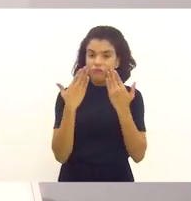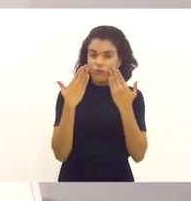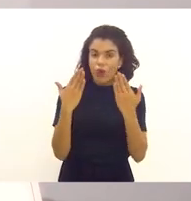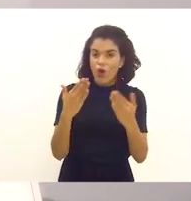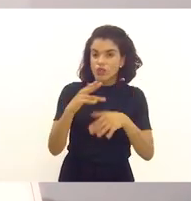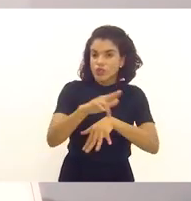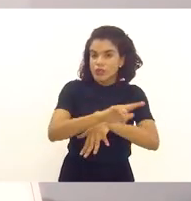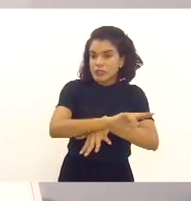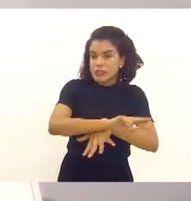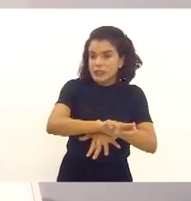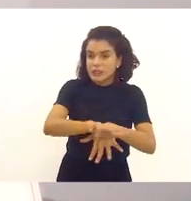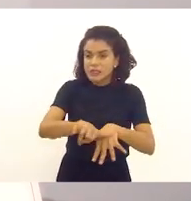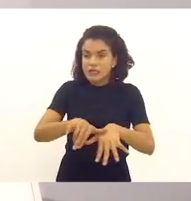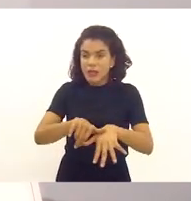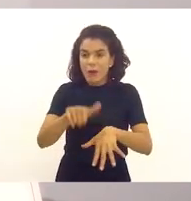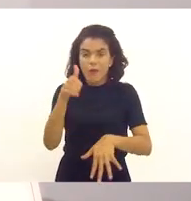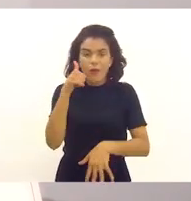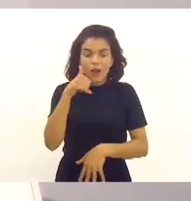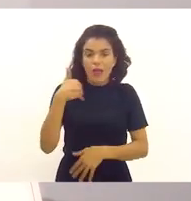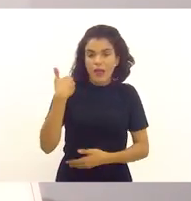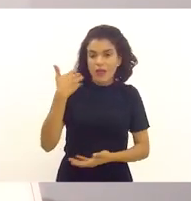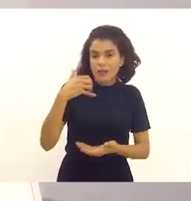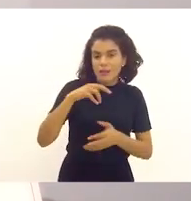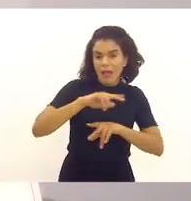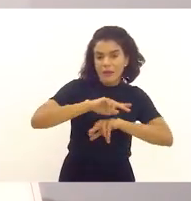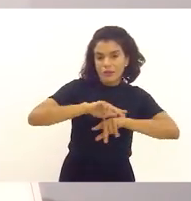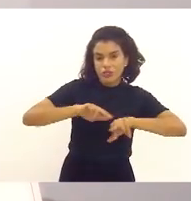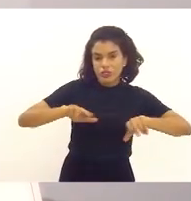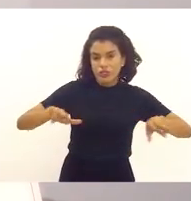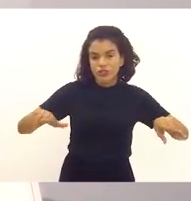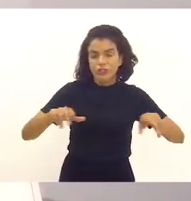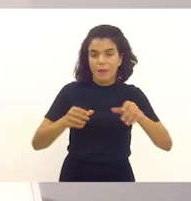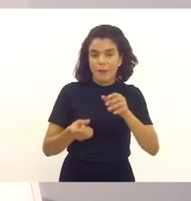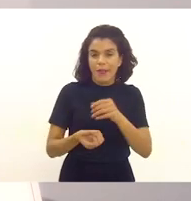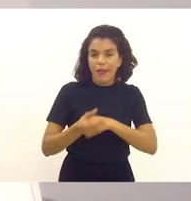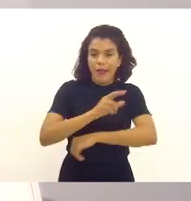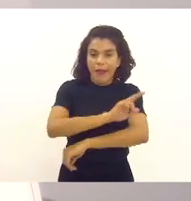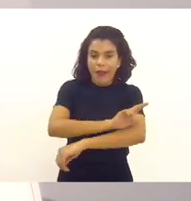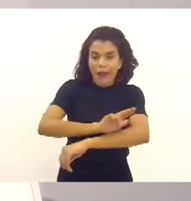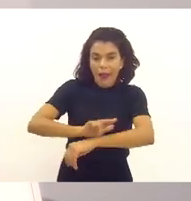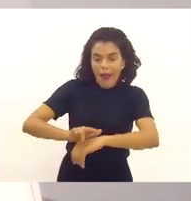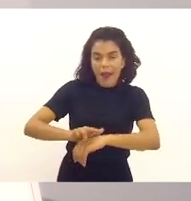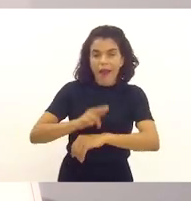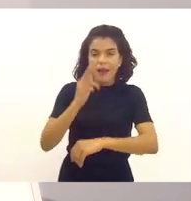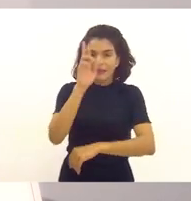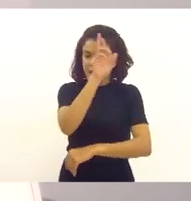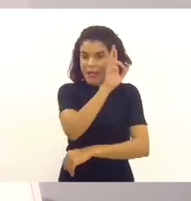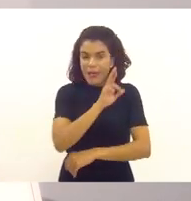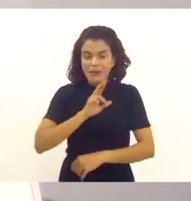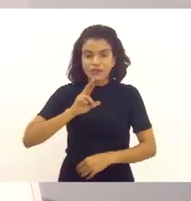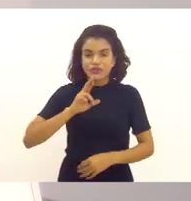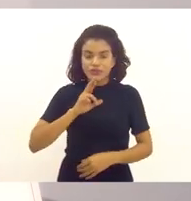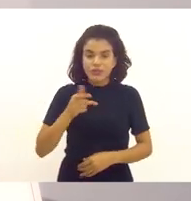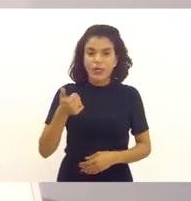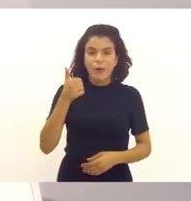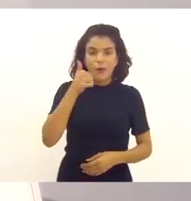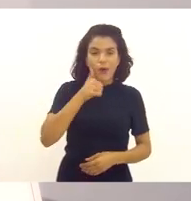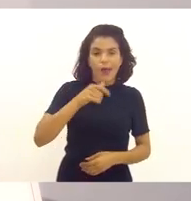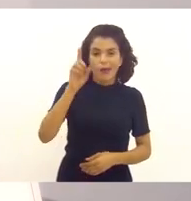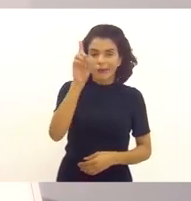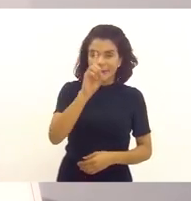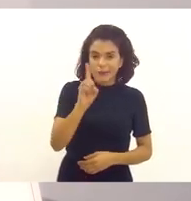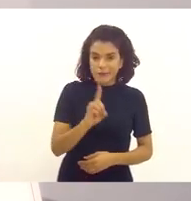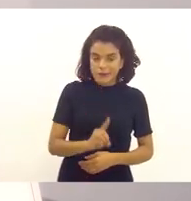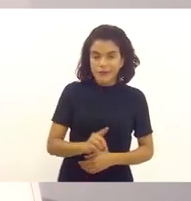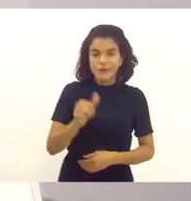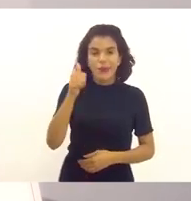Diversidade com mulheres de idades diferentes origens raça corpo etnia mulher com deficiência